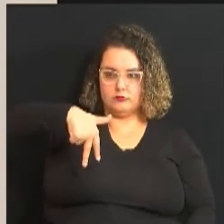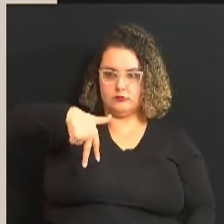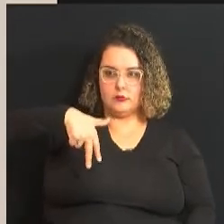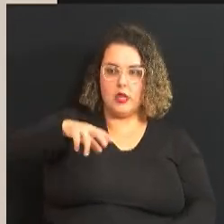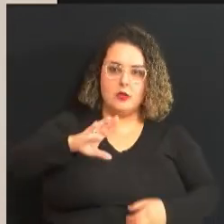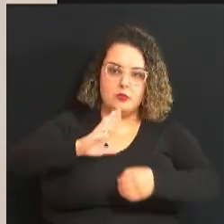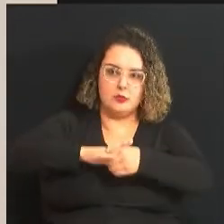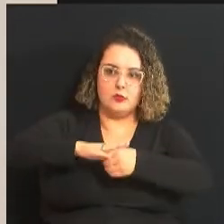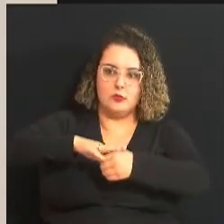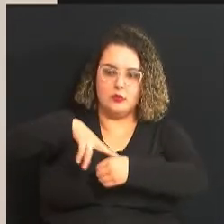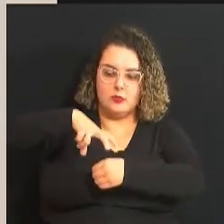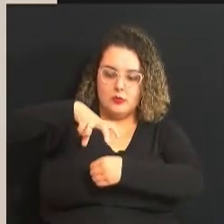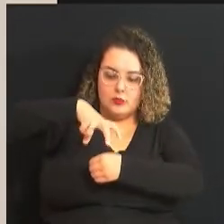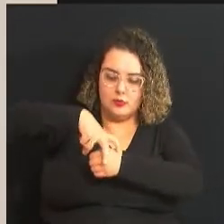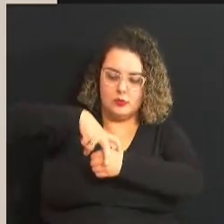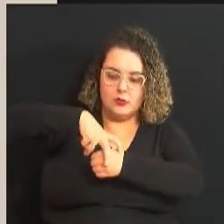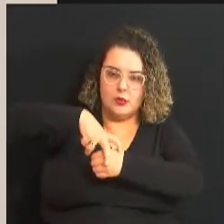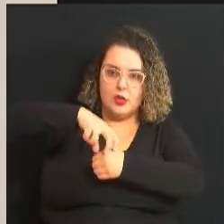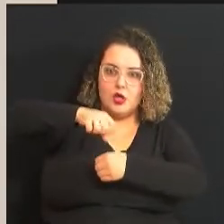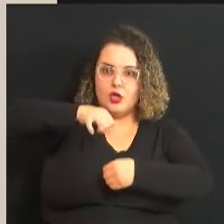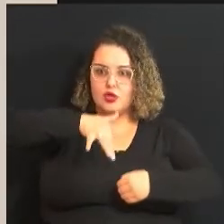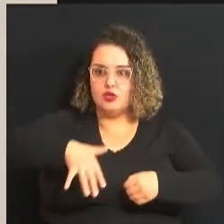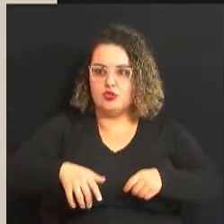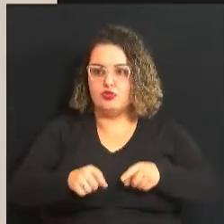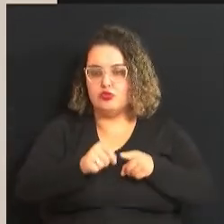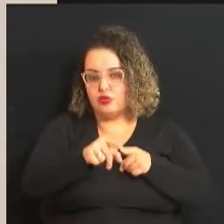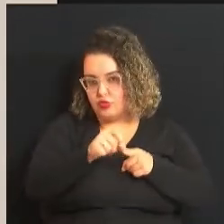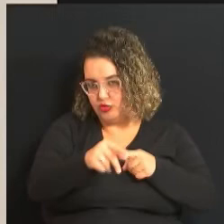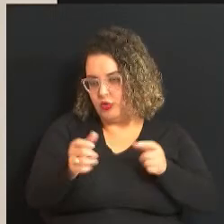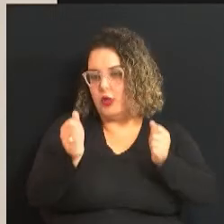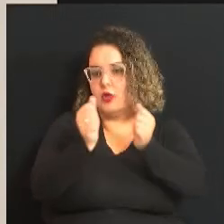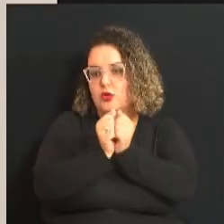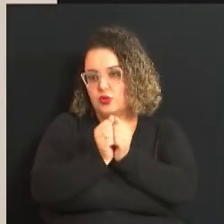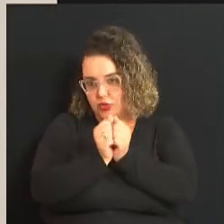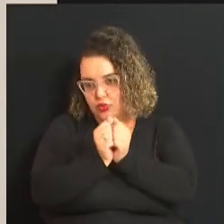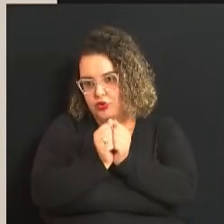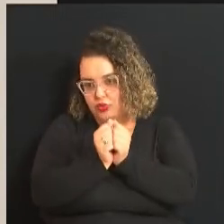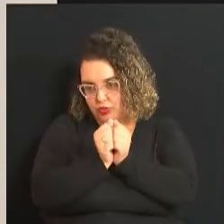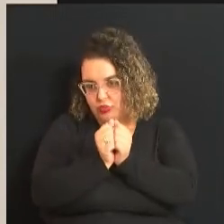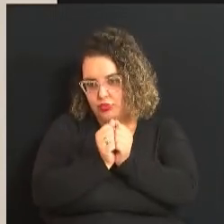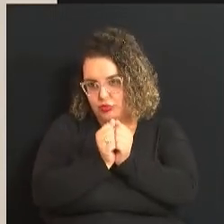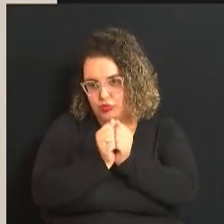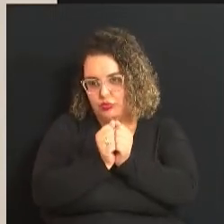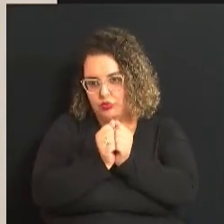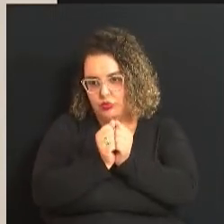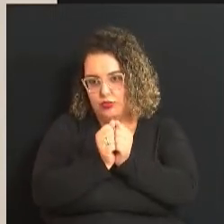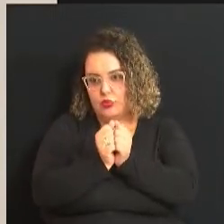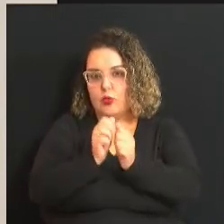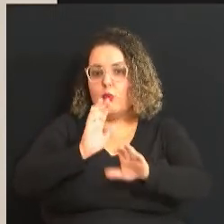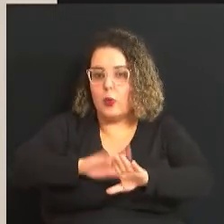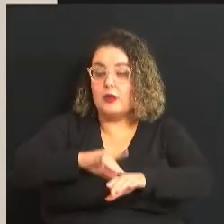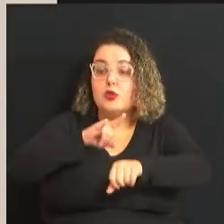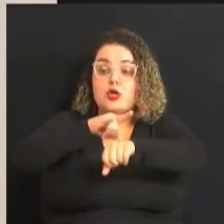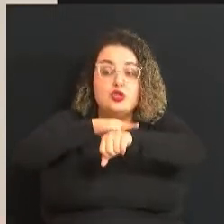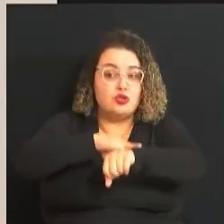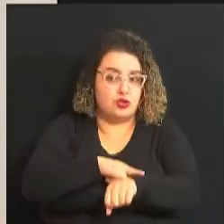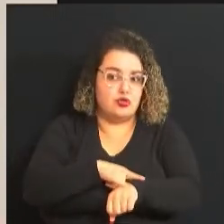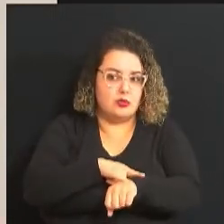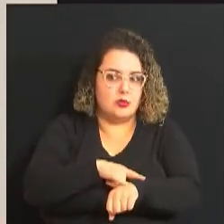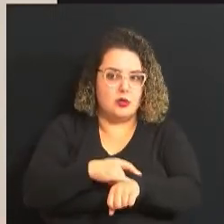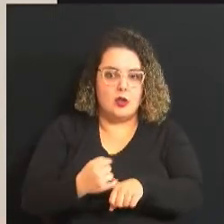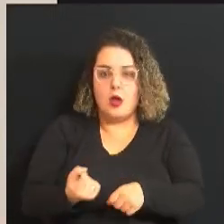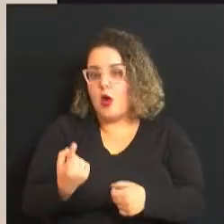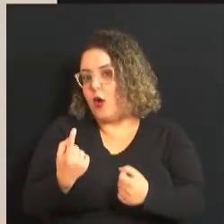vai eliminar os espermatozoides ali junto com o ato de urinar. Mas alguns espermatozoides